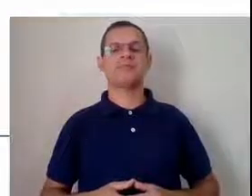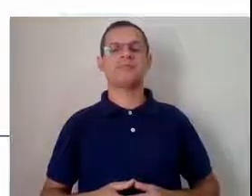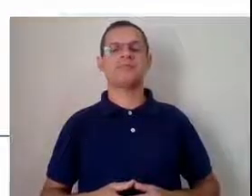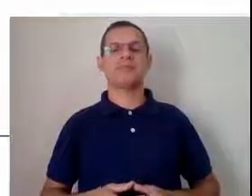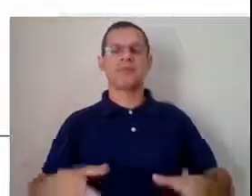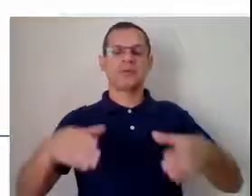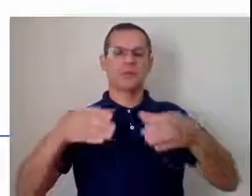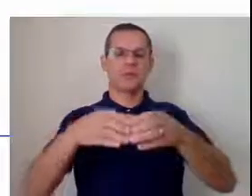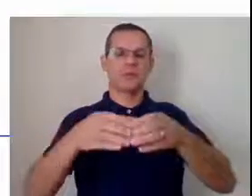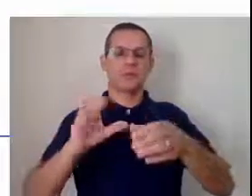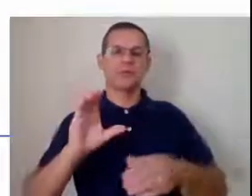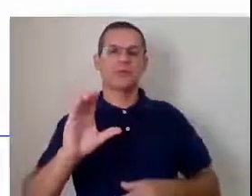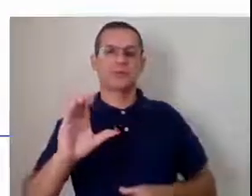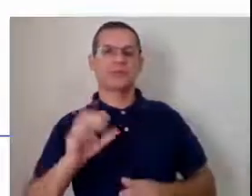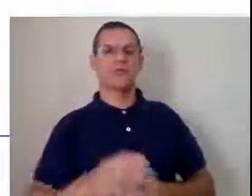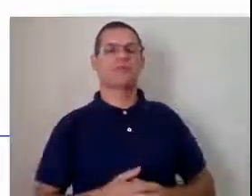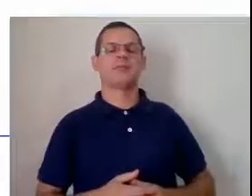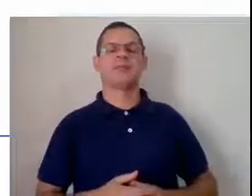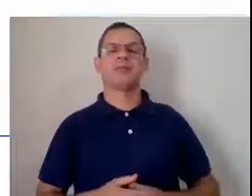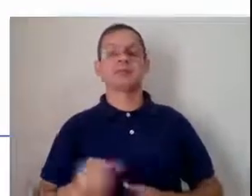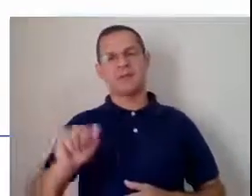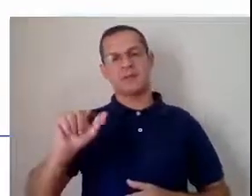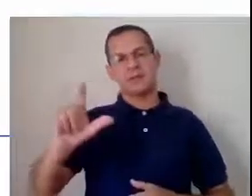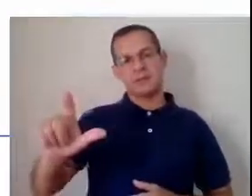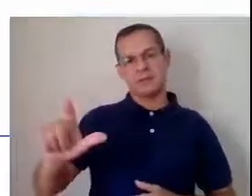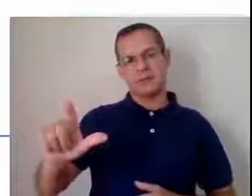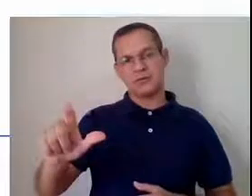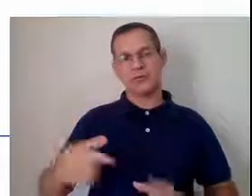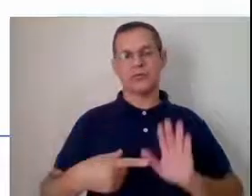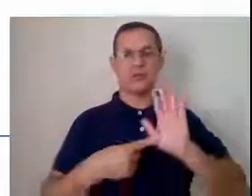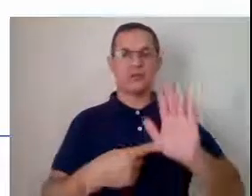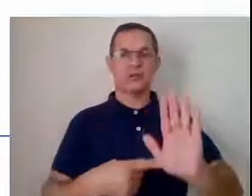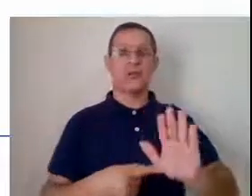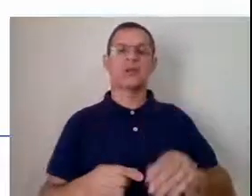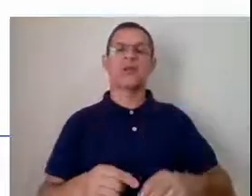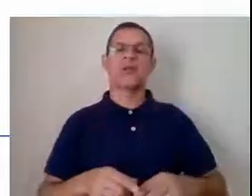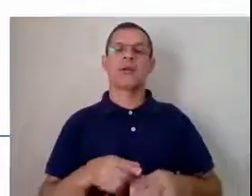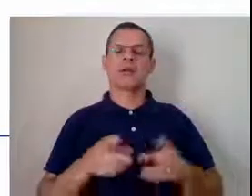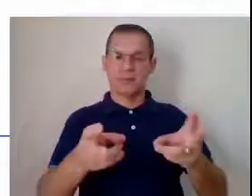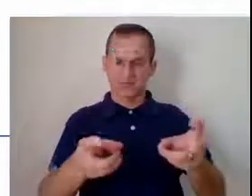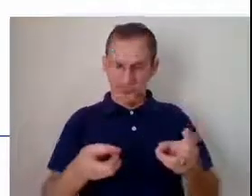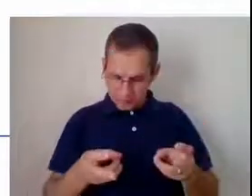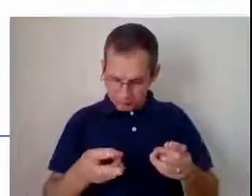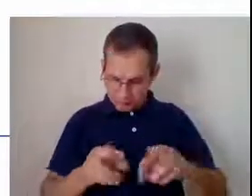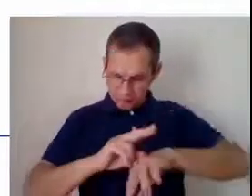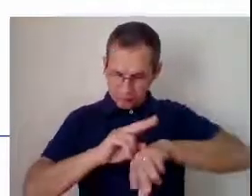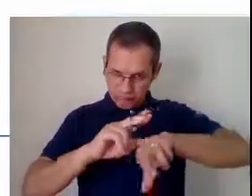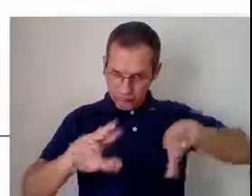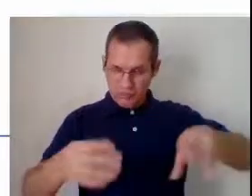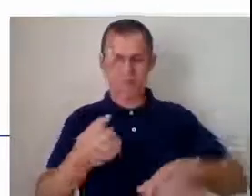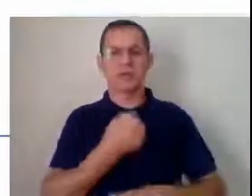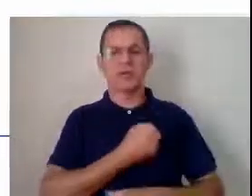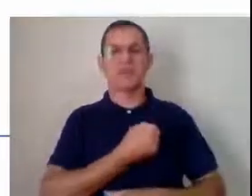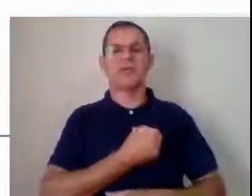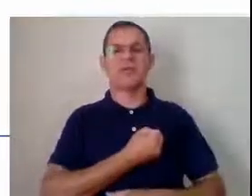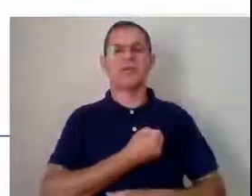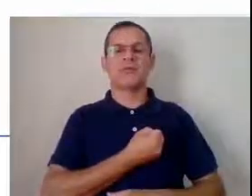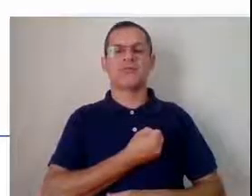O conjunto C em azul destacado. Vocês estão vendo que são diversos